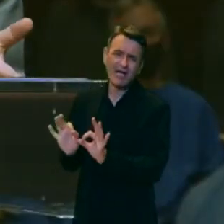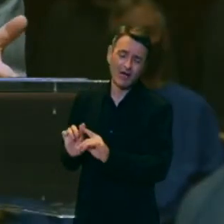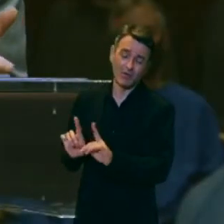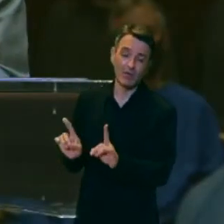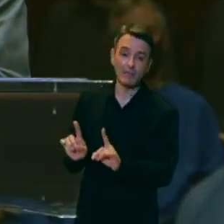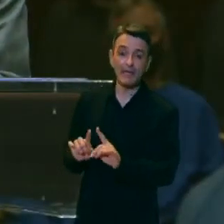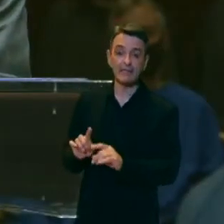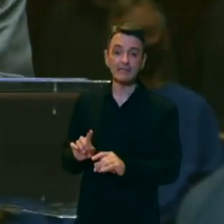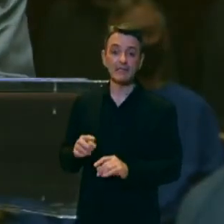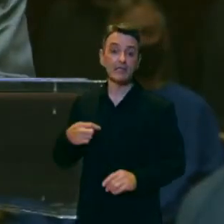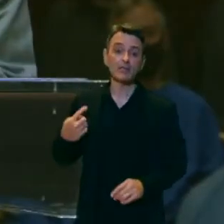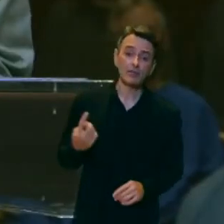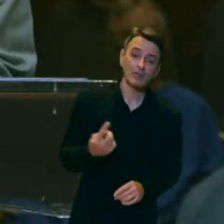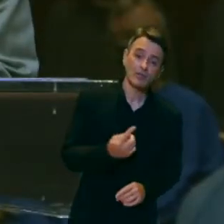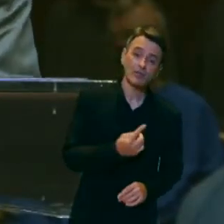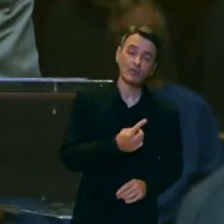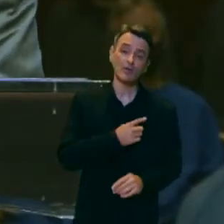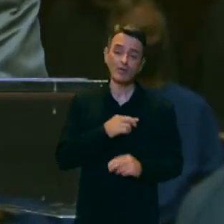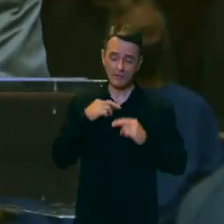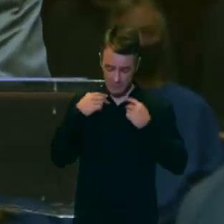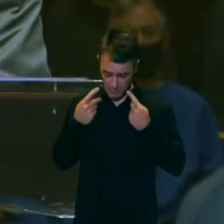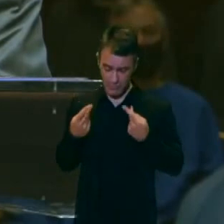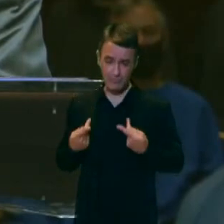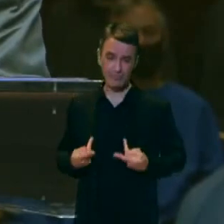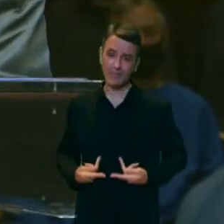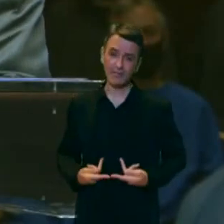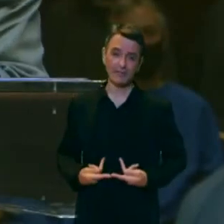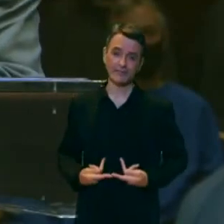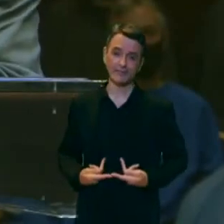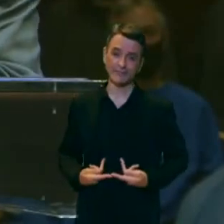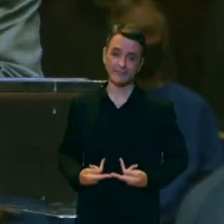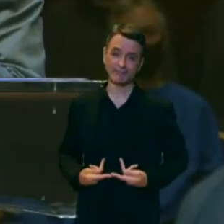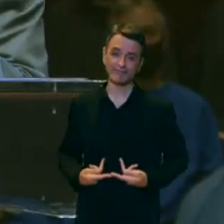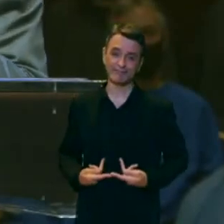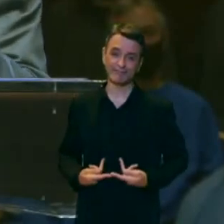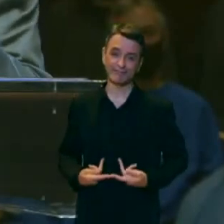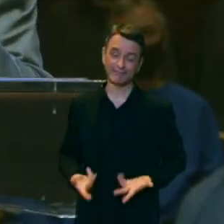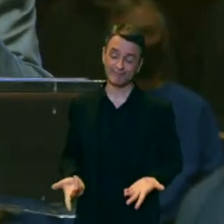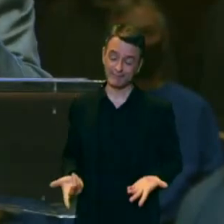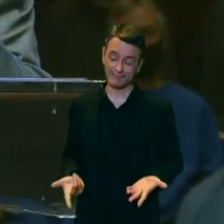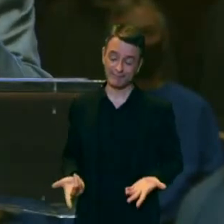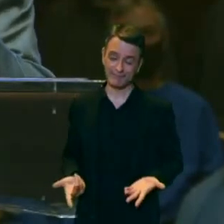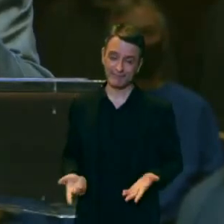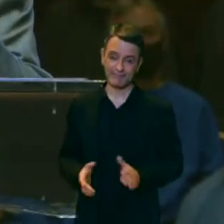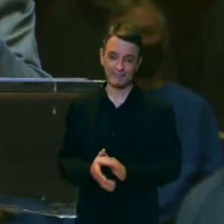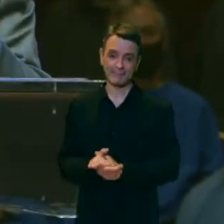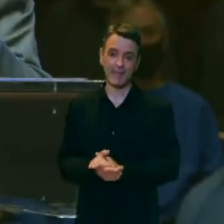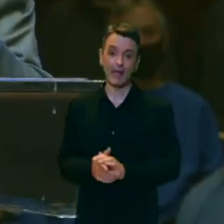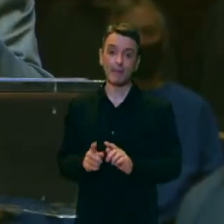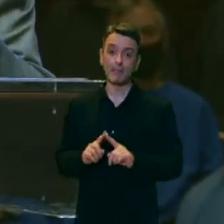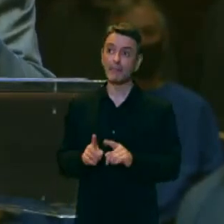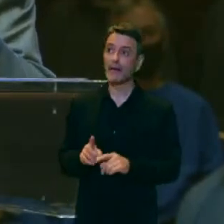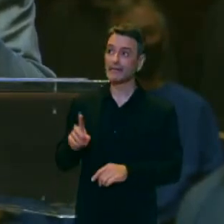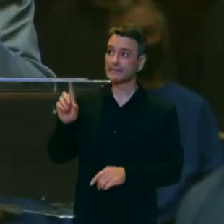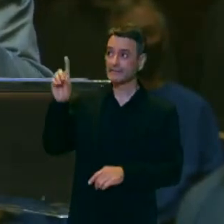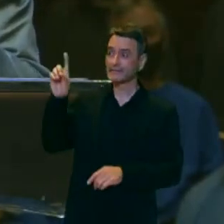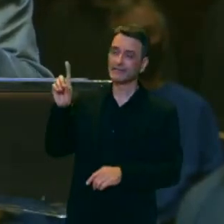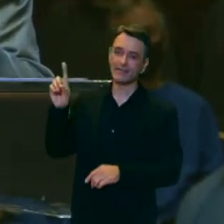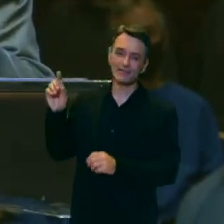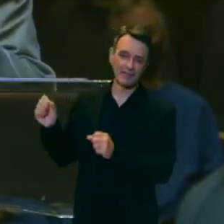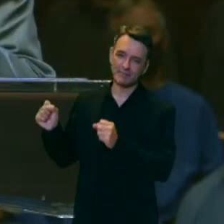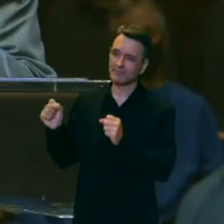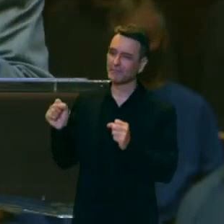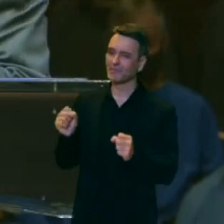somos humanos, só isso. Agora, se tem um que não decepciona, é o Senhor